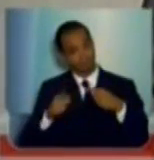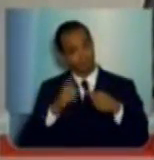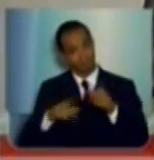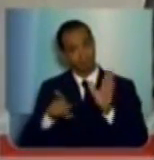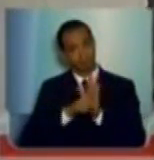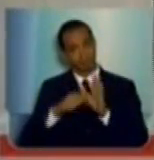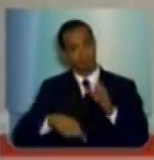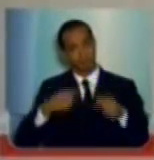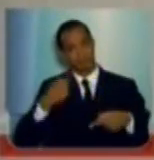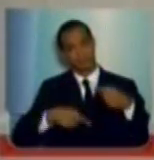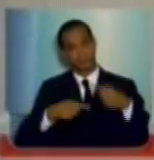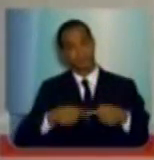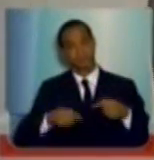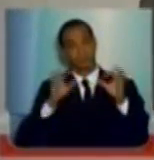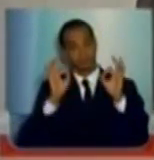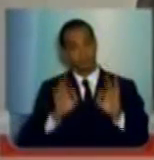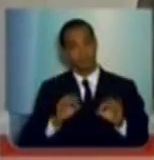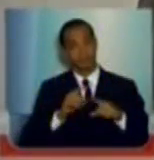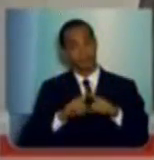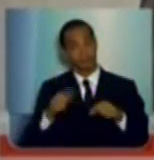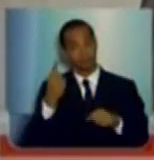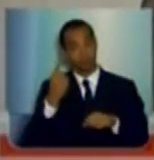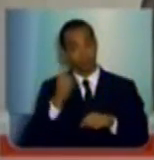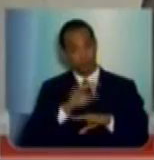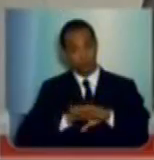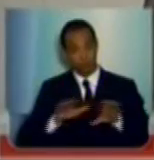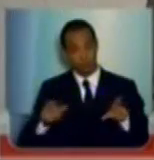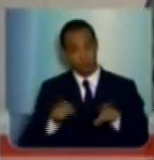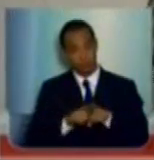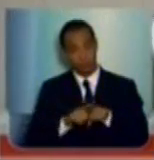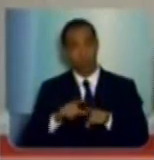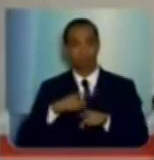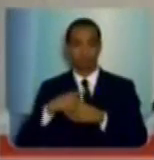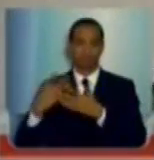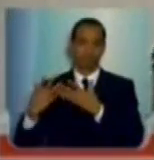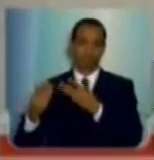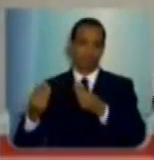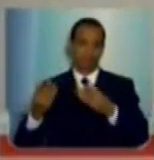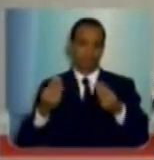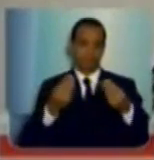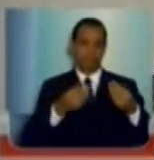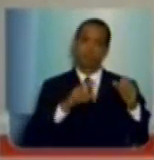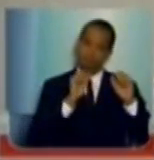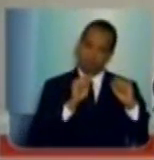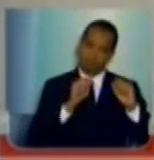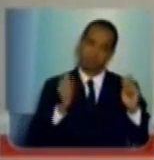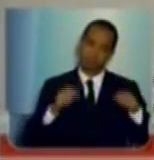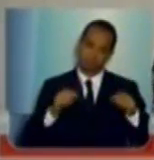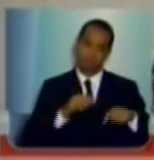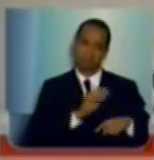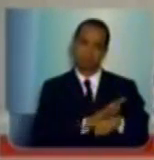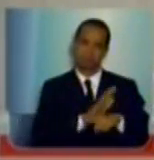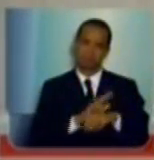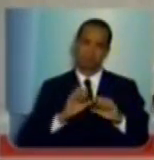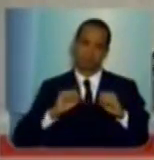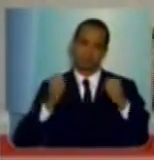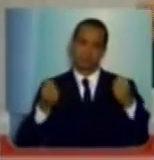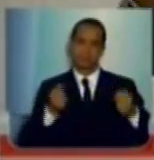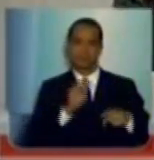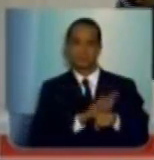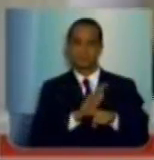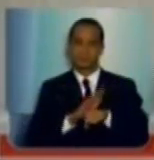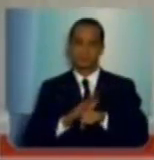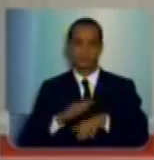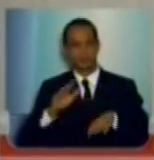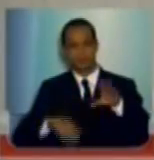Pública Com certeza mas não só também né existem outras ações que podem ser tomadas talvez